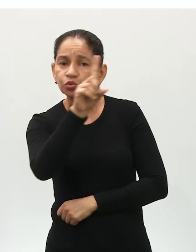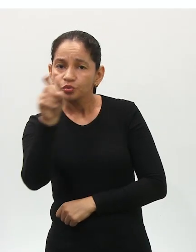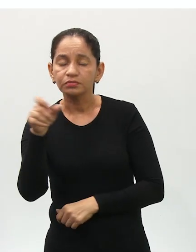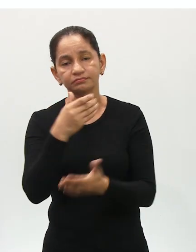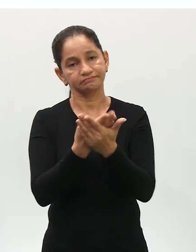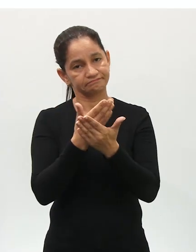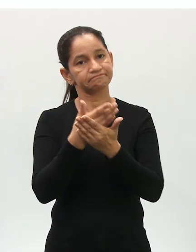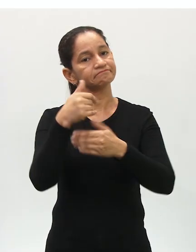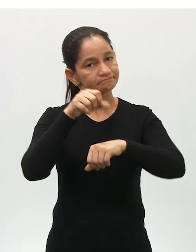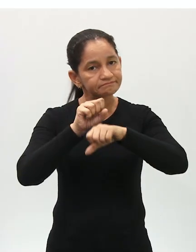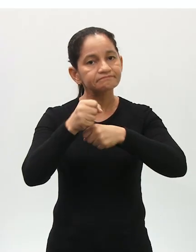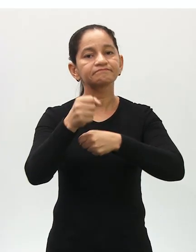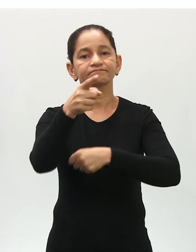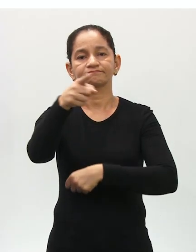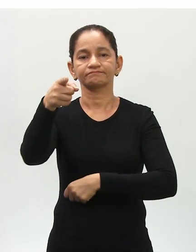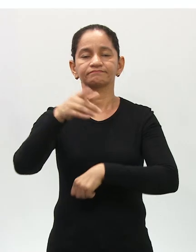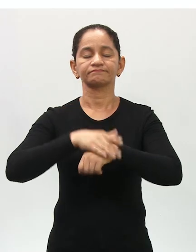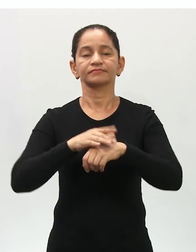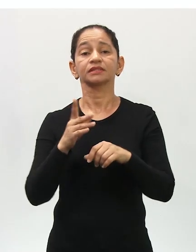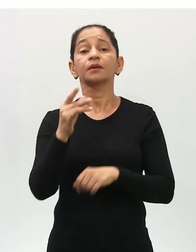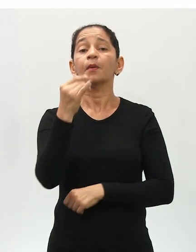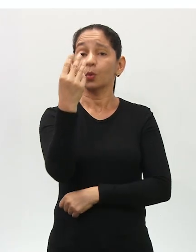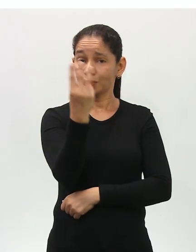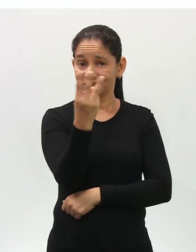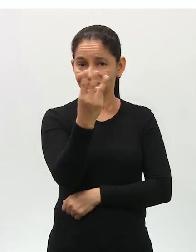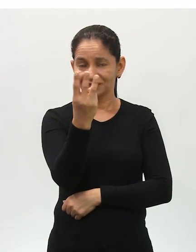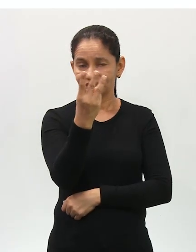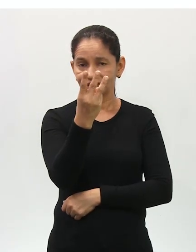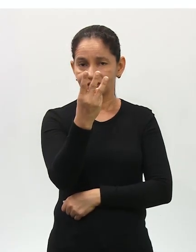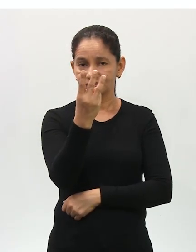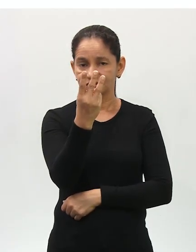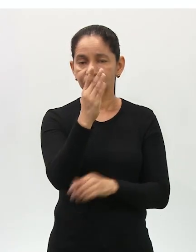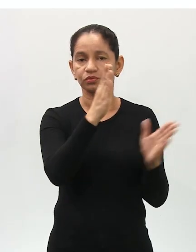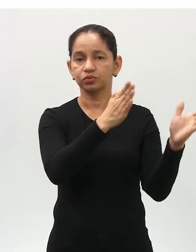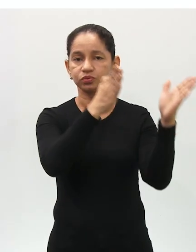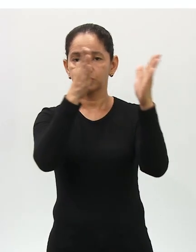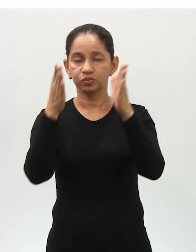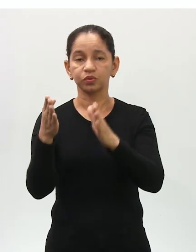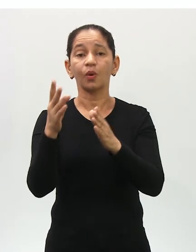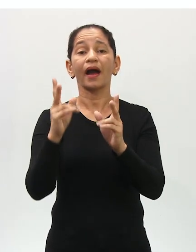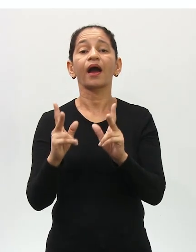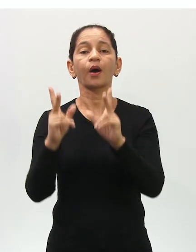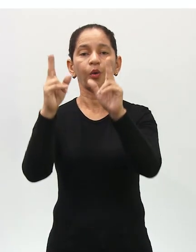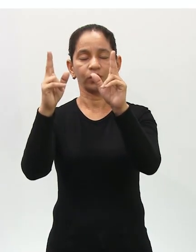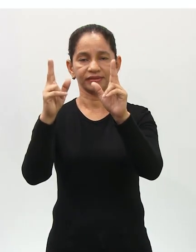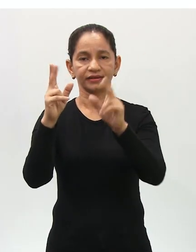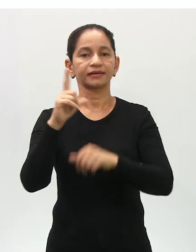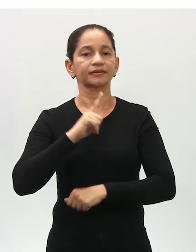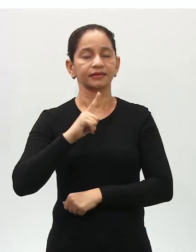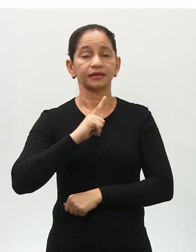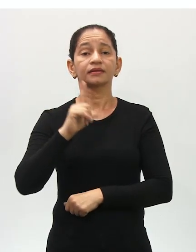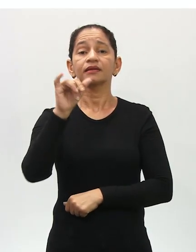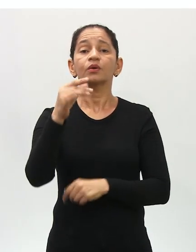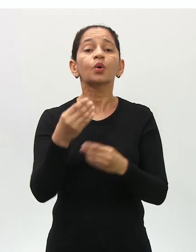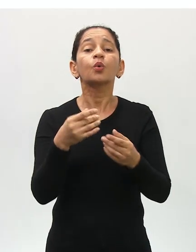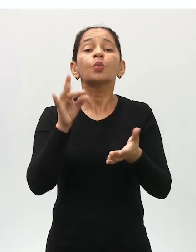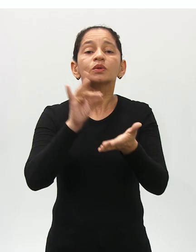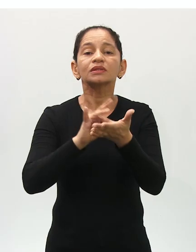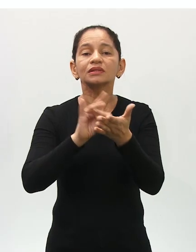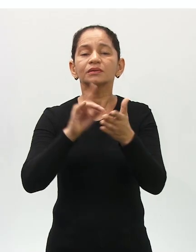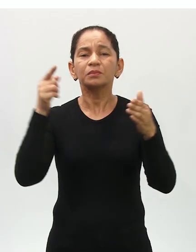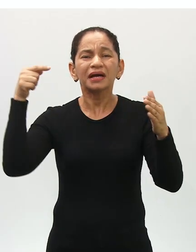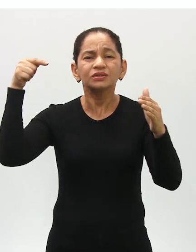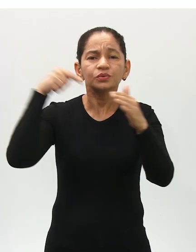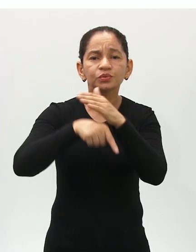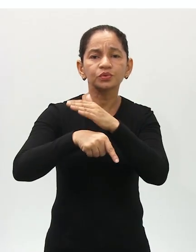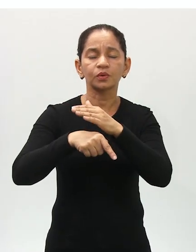controlado, tá? A terceiro item da classificação da natureza da despesa, da receita, né? É a espécie,